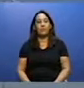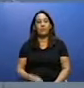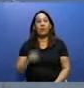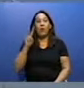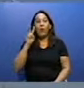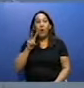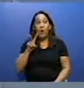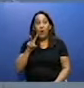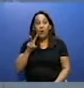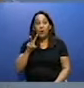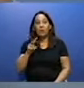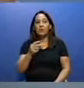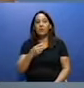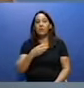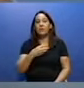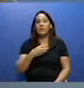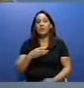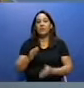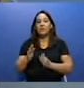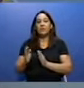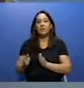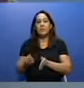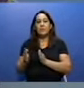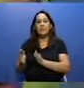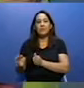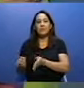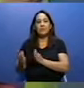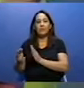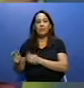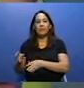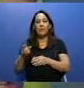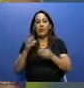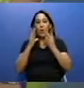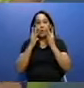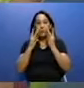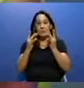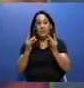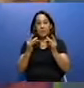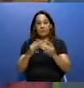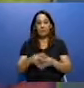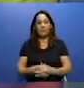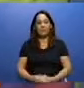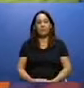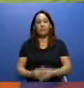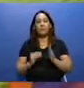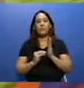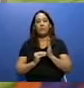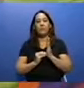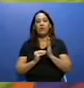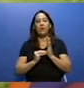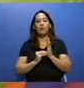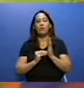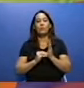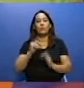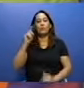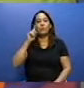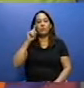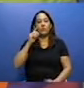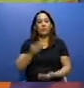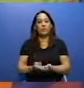Olha só, pessoal, essa sequência aqui. Observa bem ela. Na última aula, nós